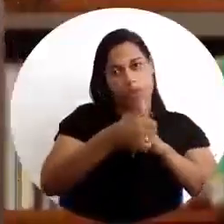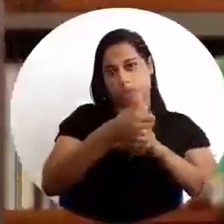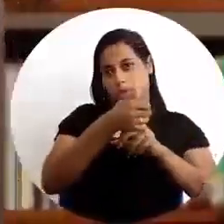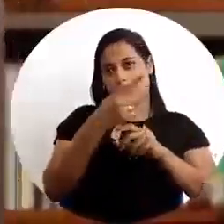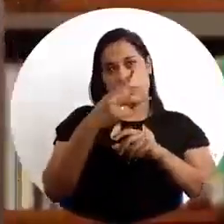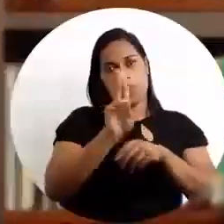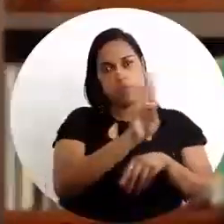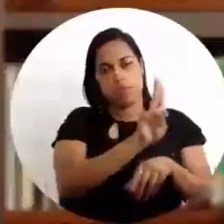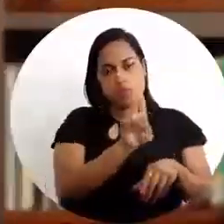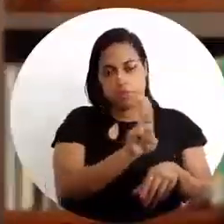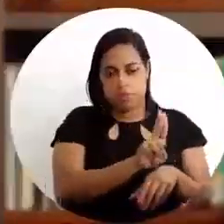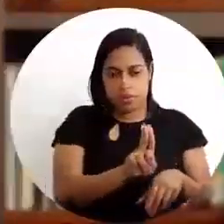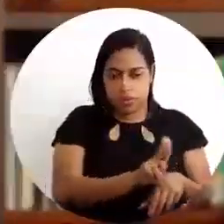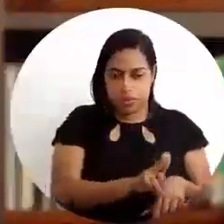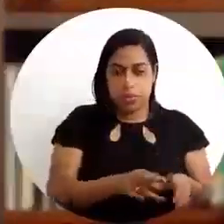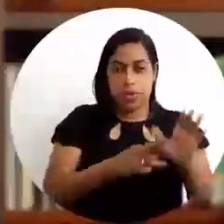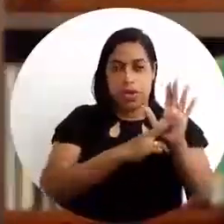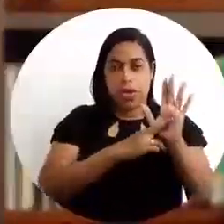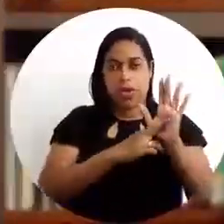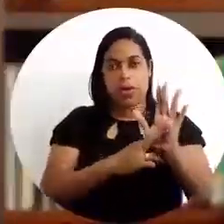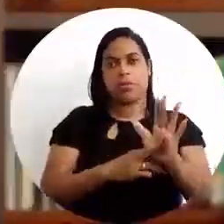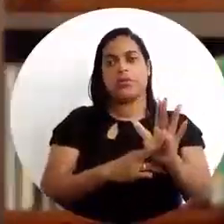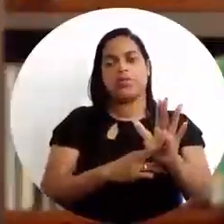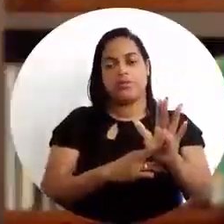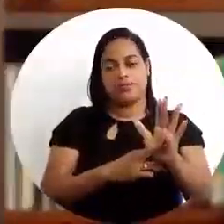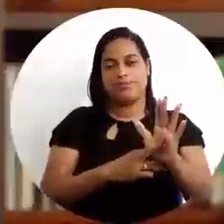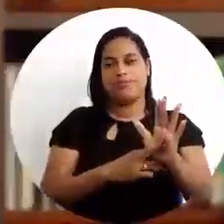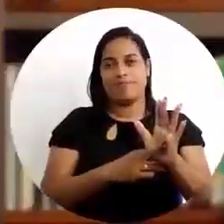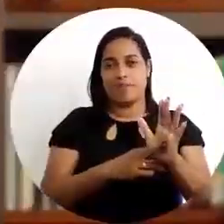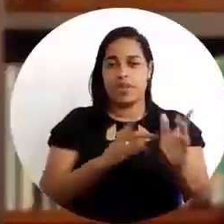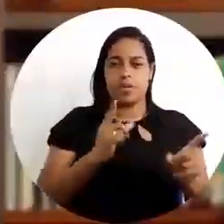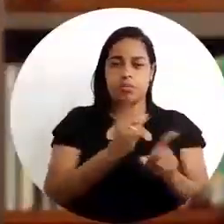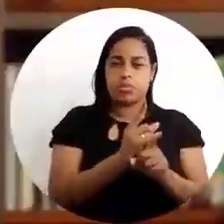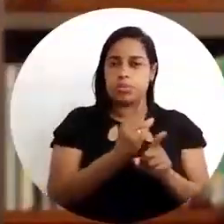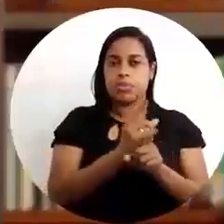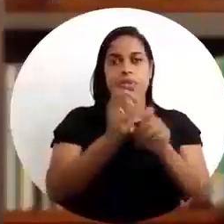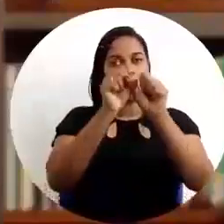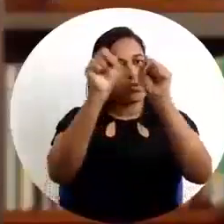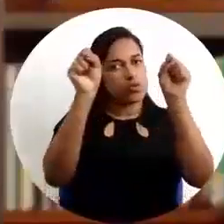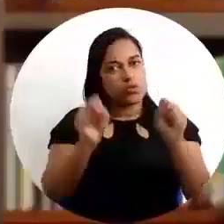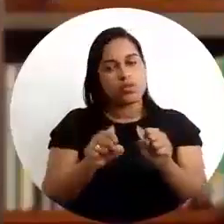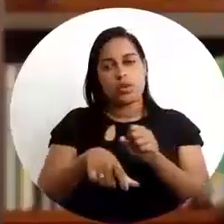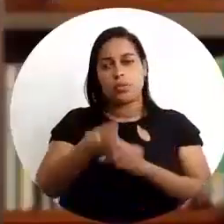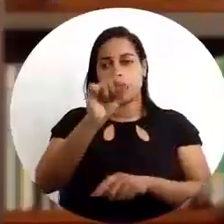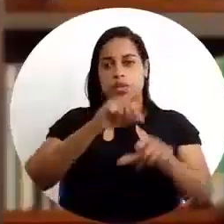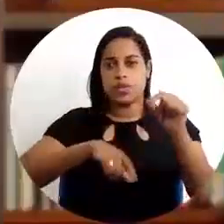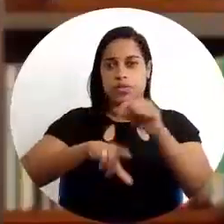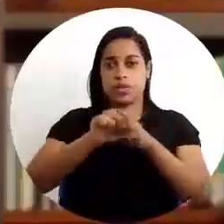possa nomeá-los a partir de uma representação que é encontrada no sistema de classificação.